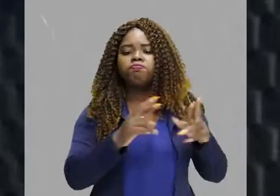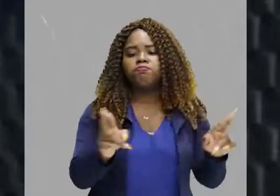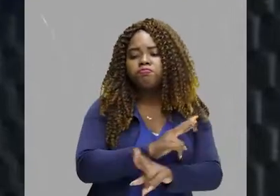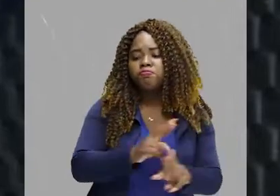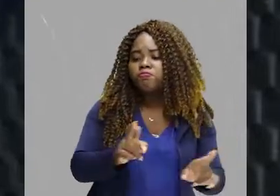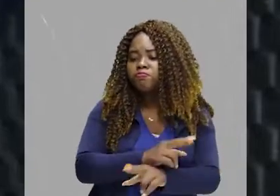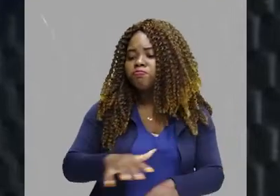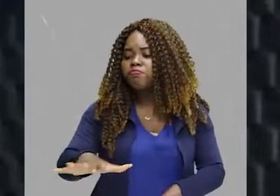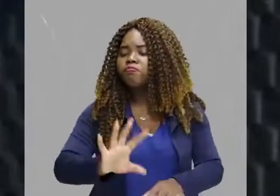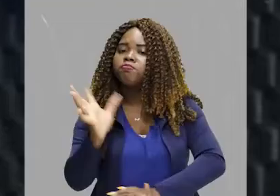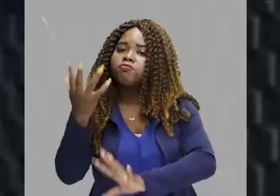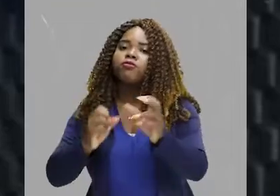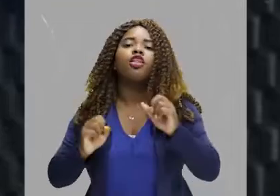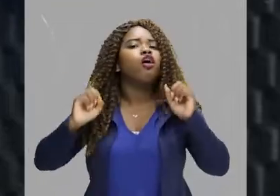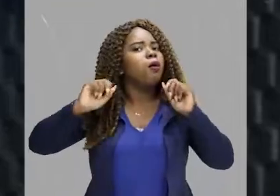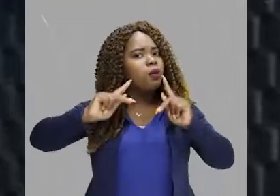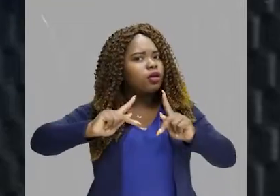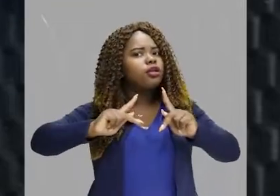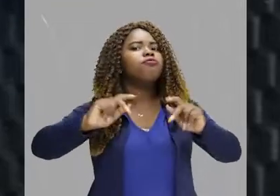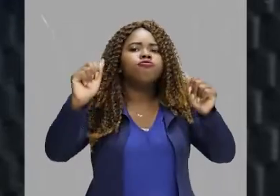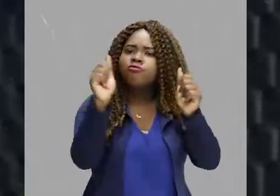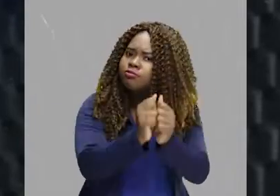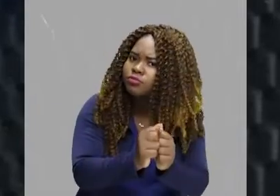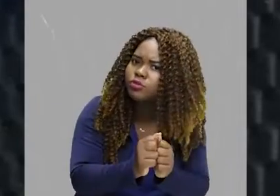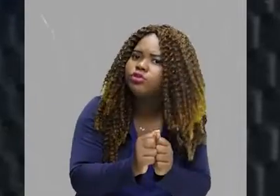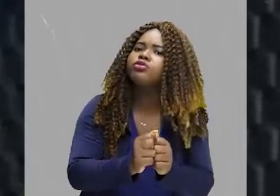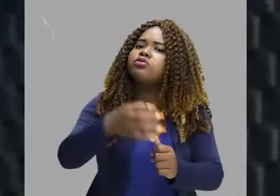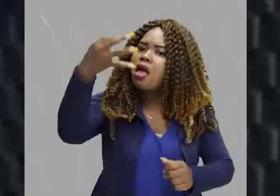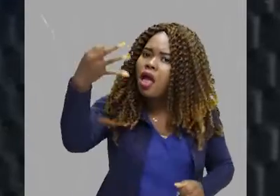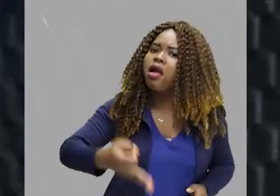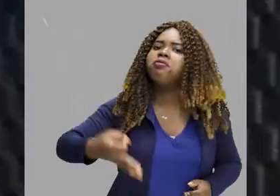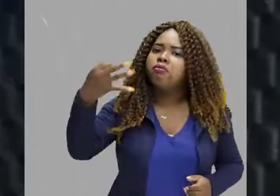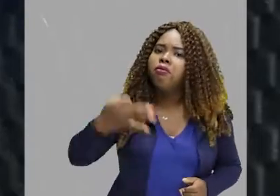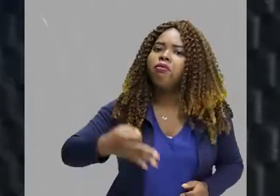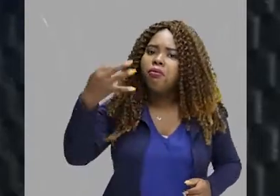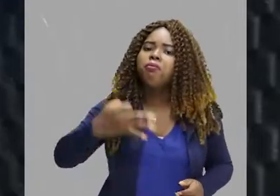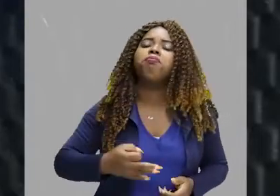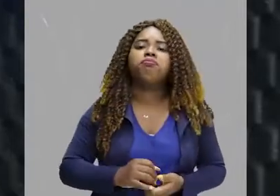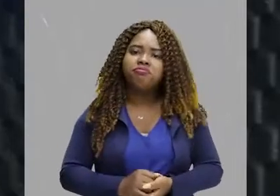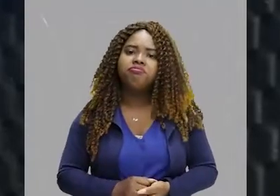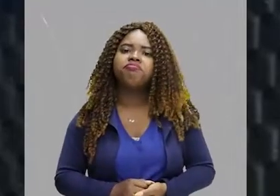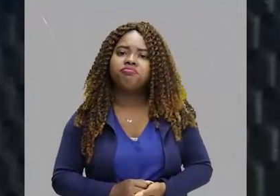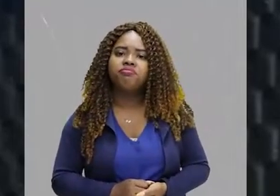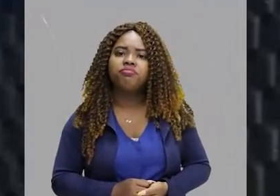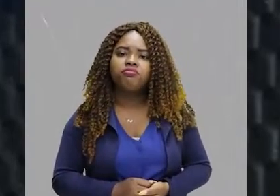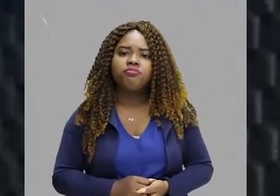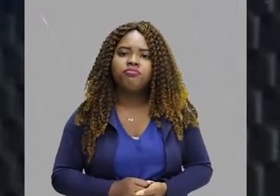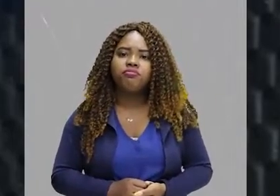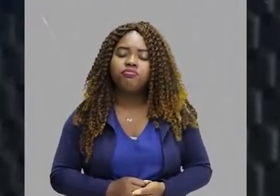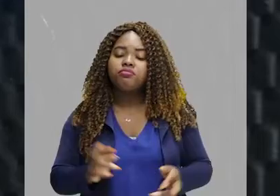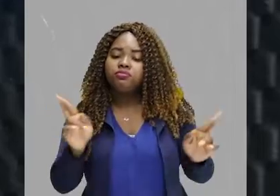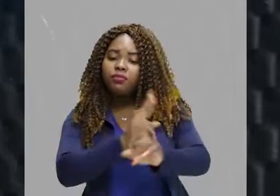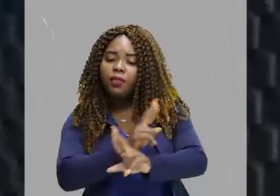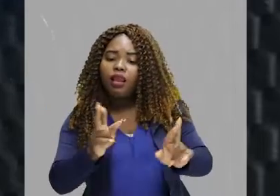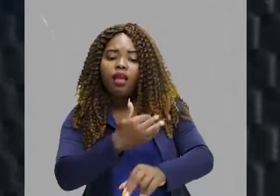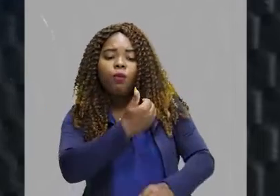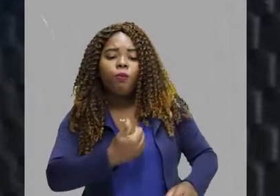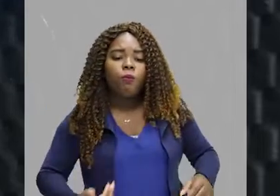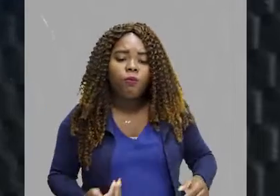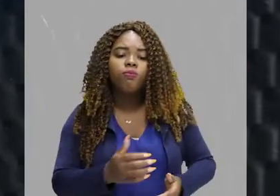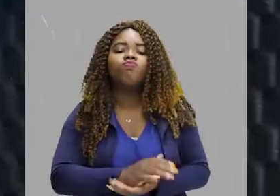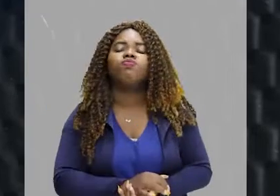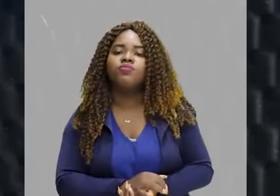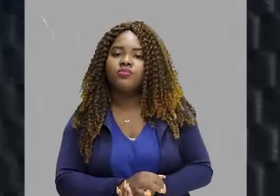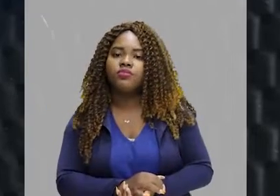ao meio ambiente? Show, eu estou junto contigo também. Eu acho fundamental que a gente faça essa cobrança em relação ao governo, à